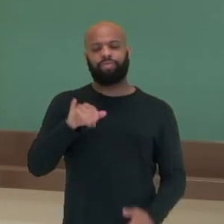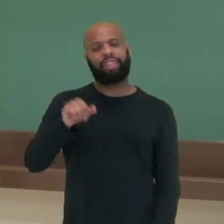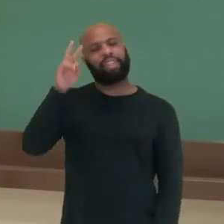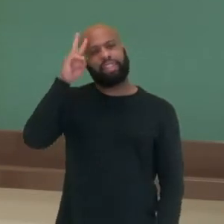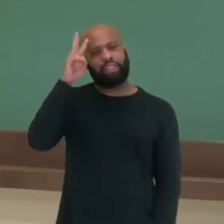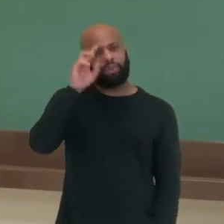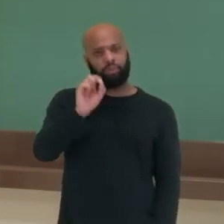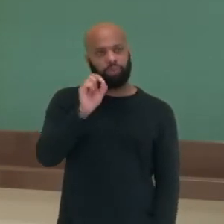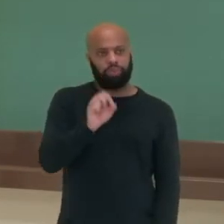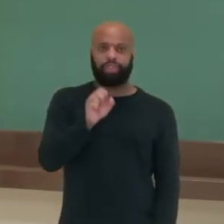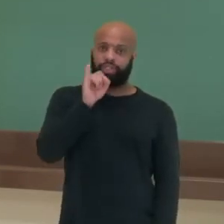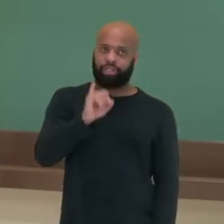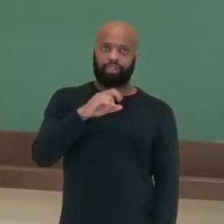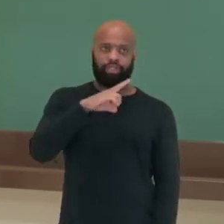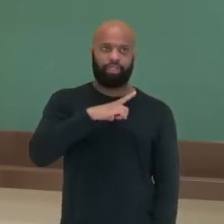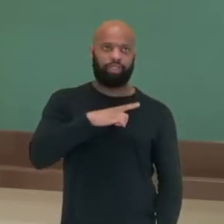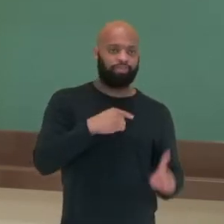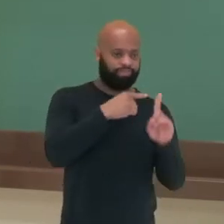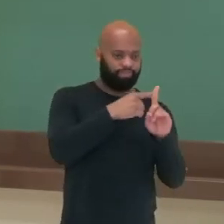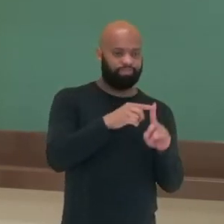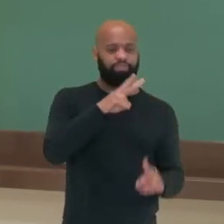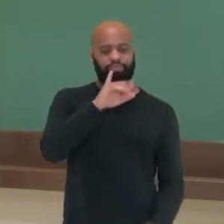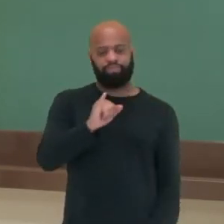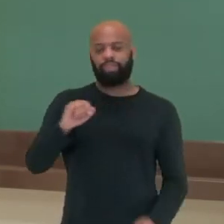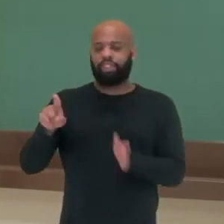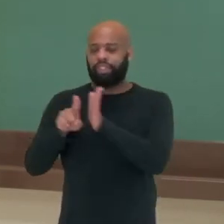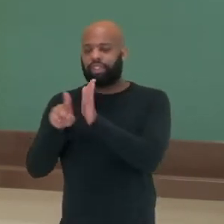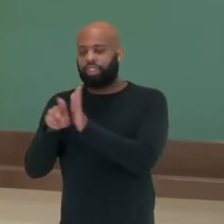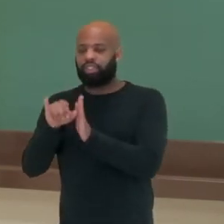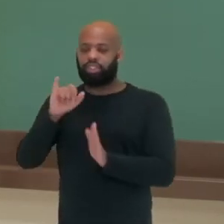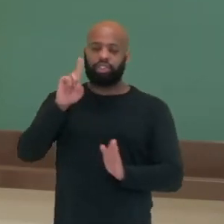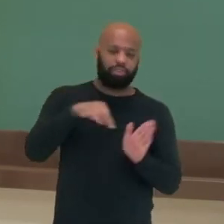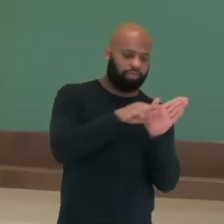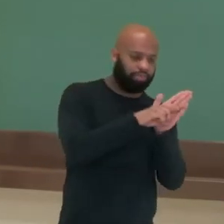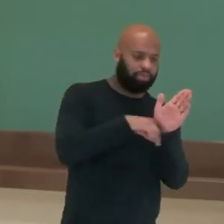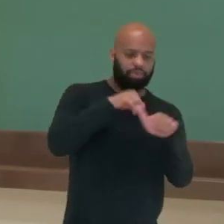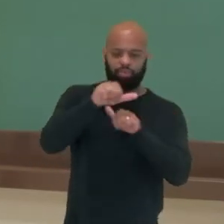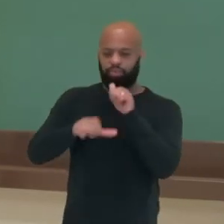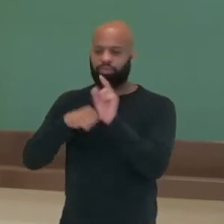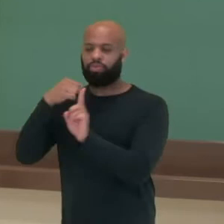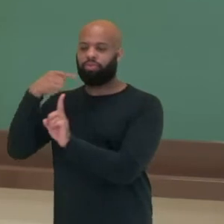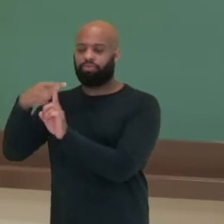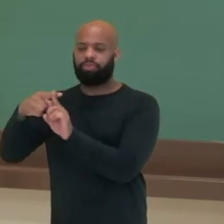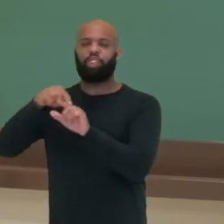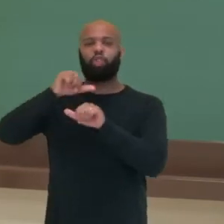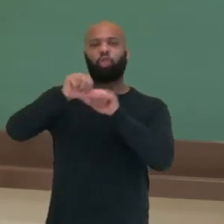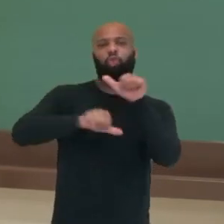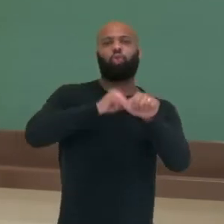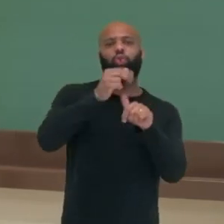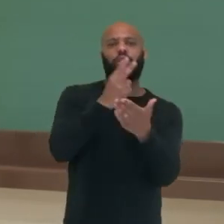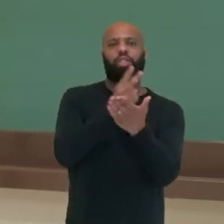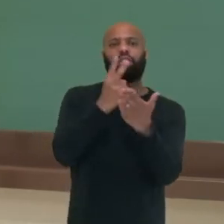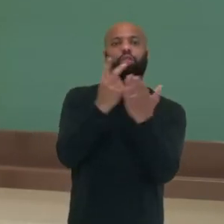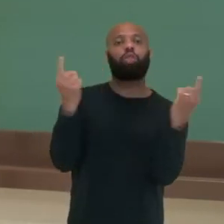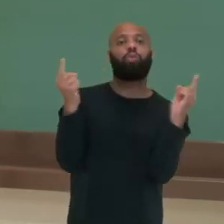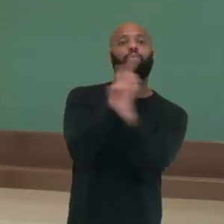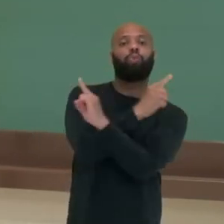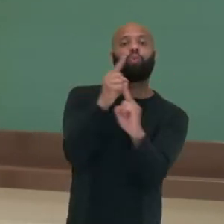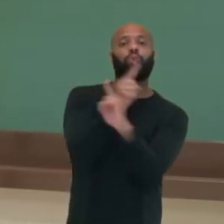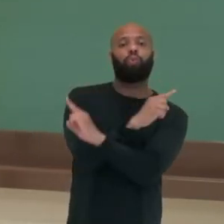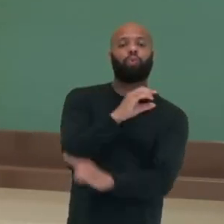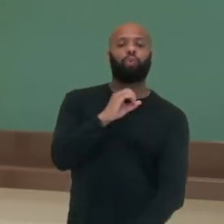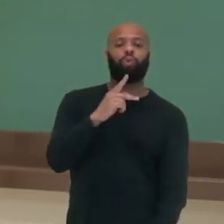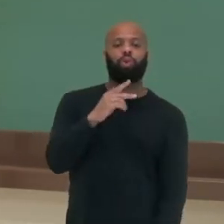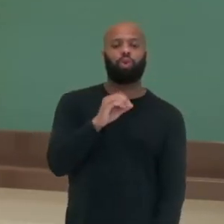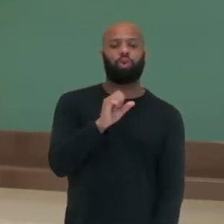lembrar, se aqui tiver positivo, aqui vai ficar negativo. Se aqui tiver negativo, aqui fica positivo. Sempre o sinal oposto,